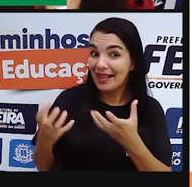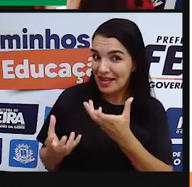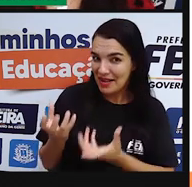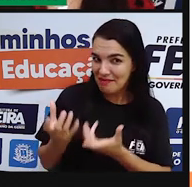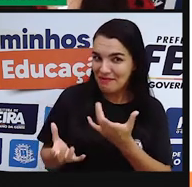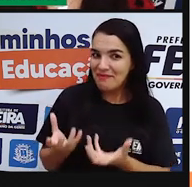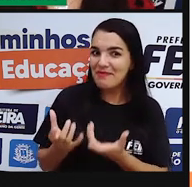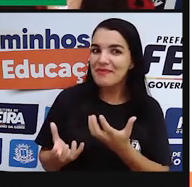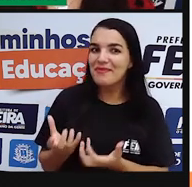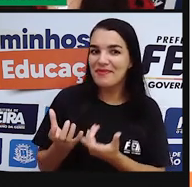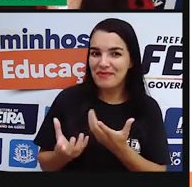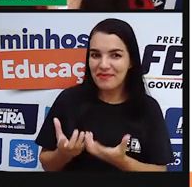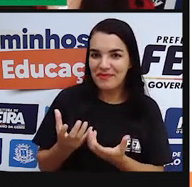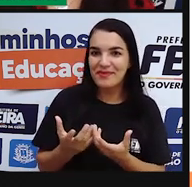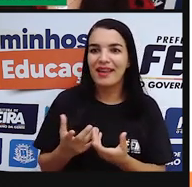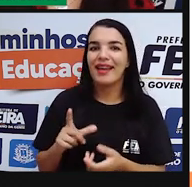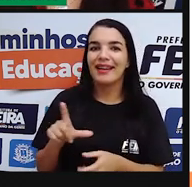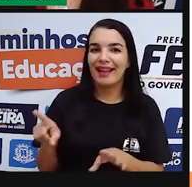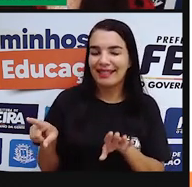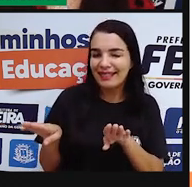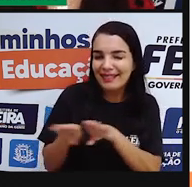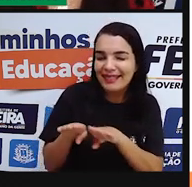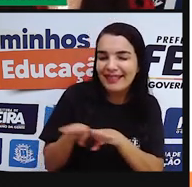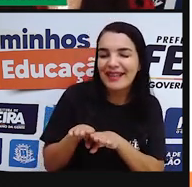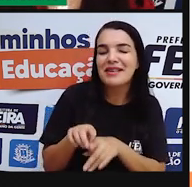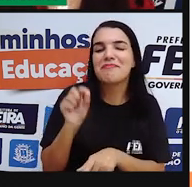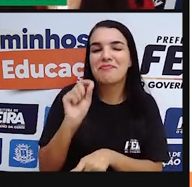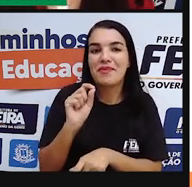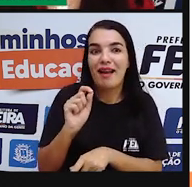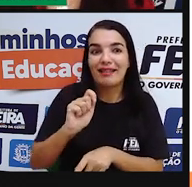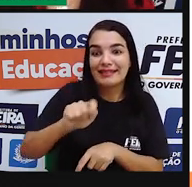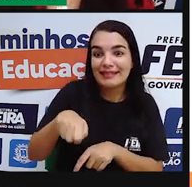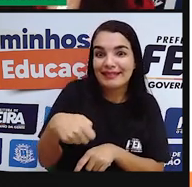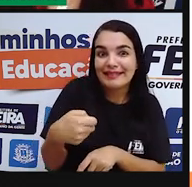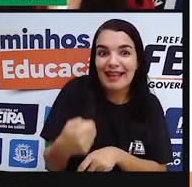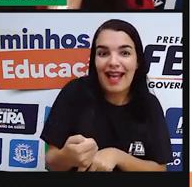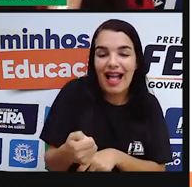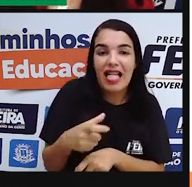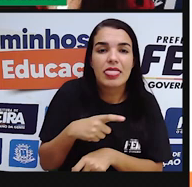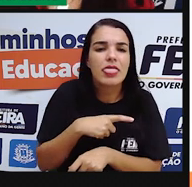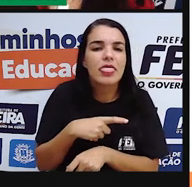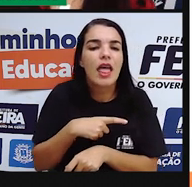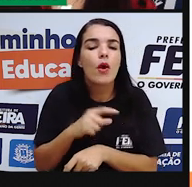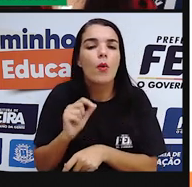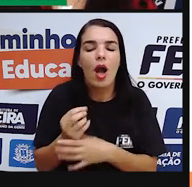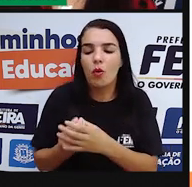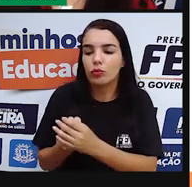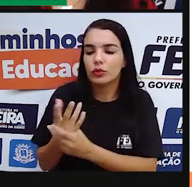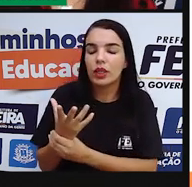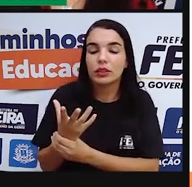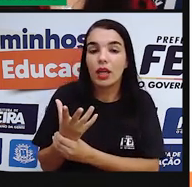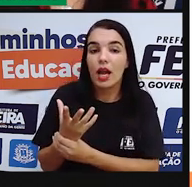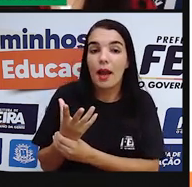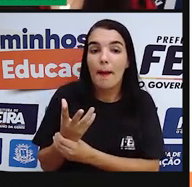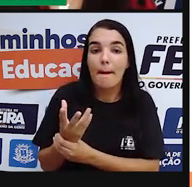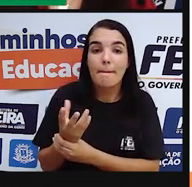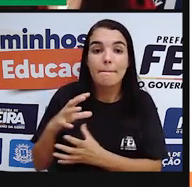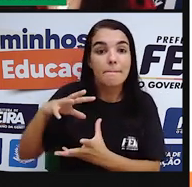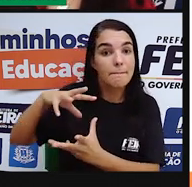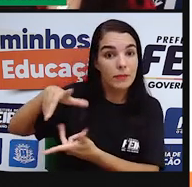também faz parte desse cenário da festa junina. De origem pagã, ela simbolizava antes,